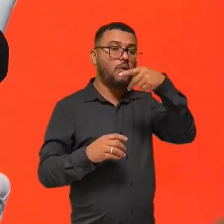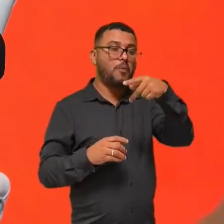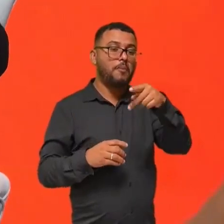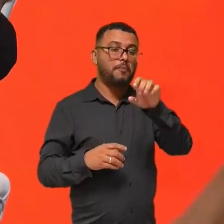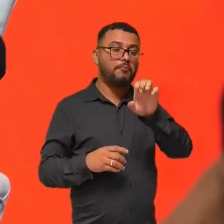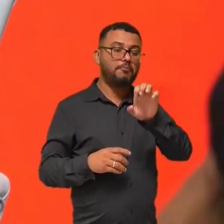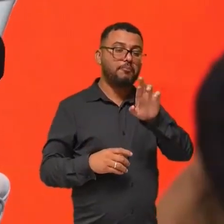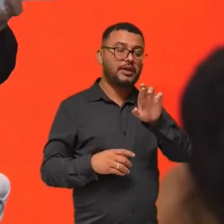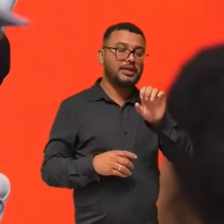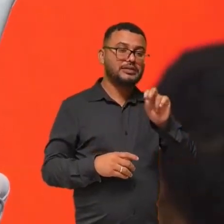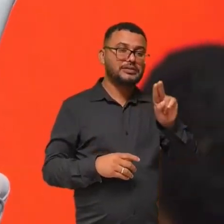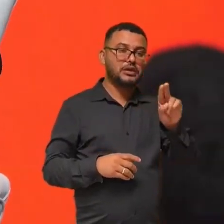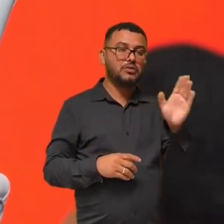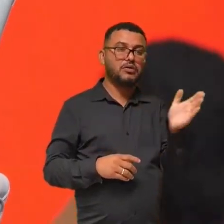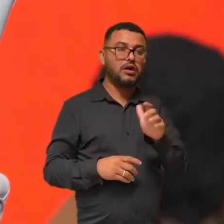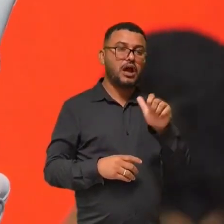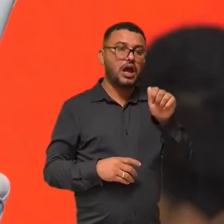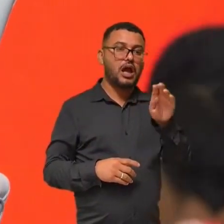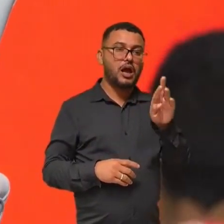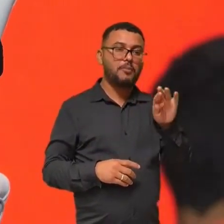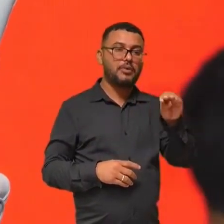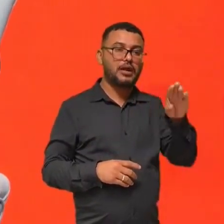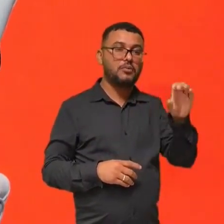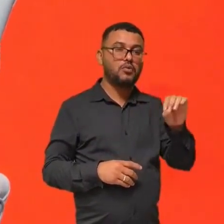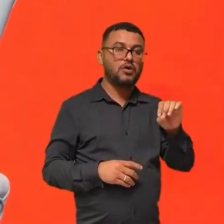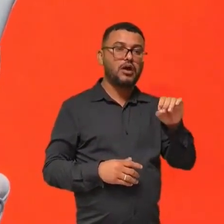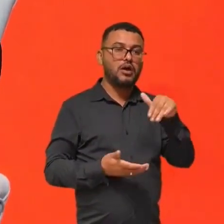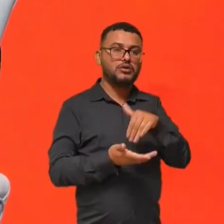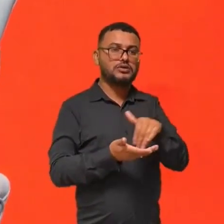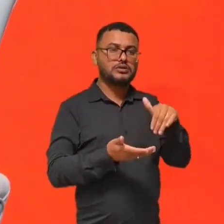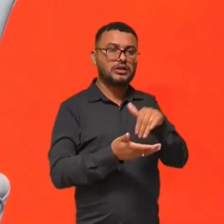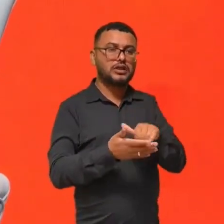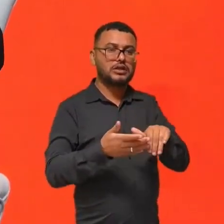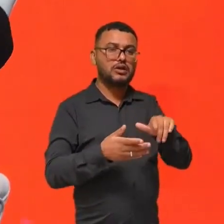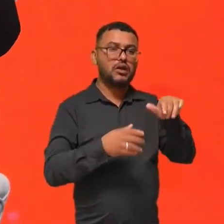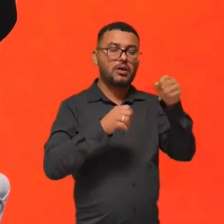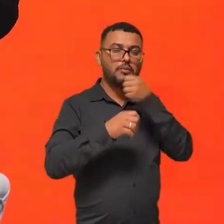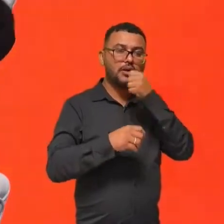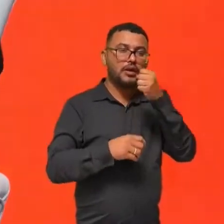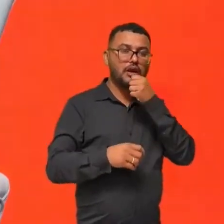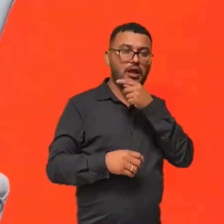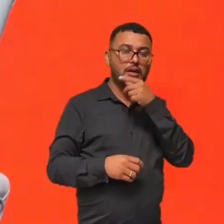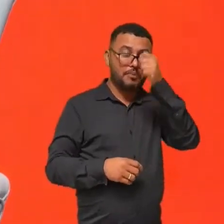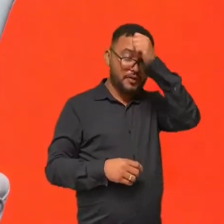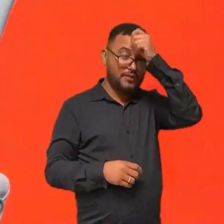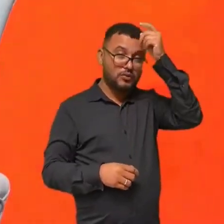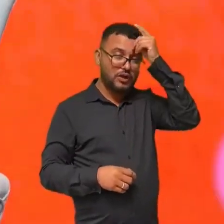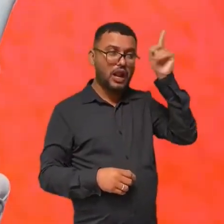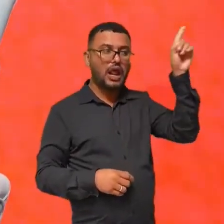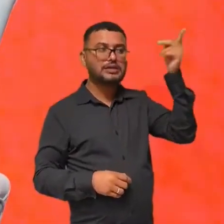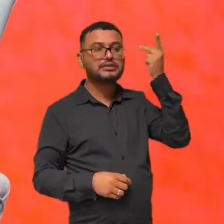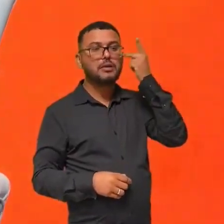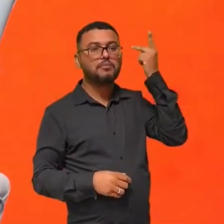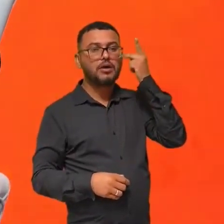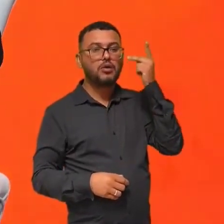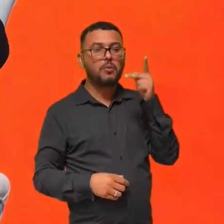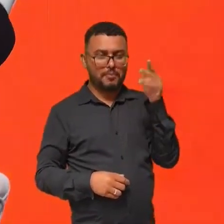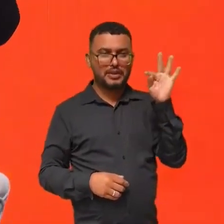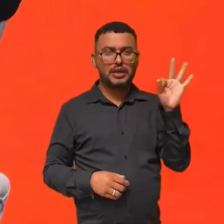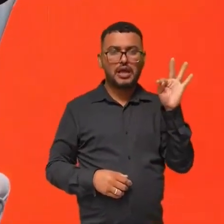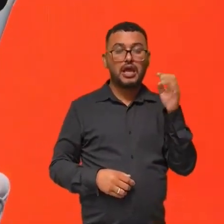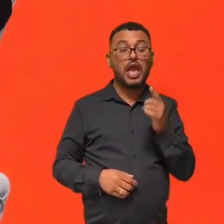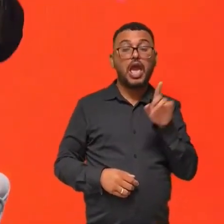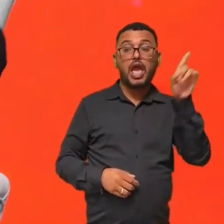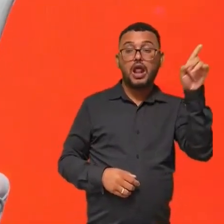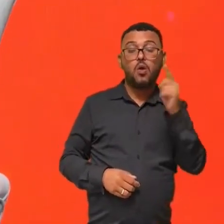primeiro secretário de imprensa de uma grande prefeitura do PT, em São Paulo. E ele, depois de um ano trabalhando na prefeitura